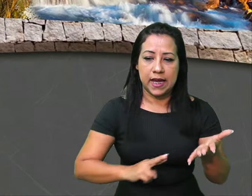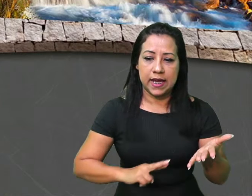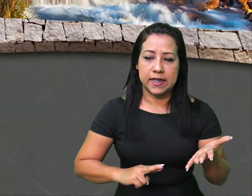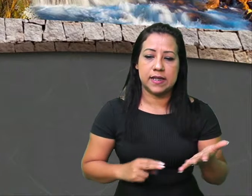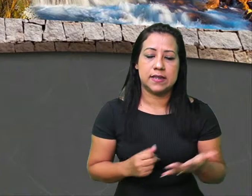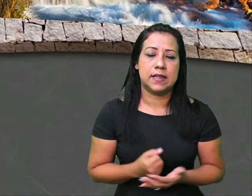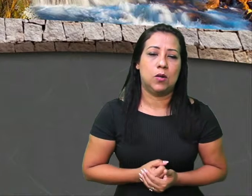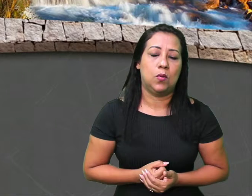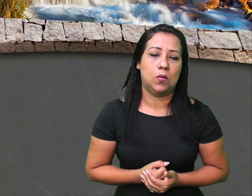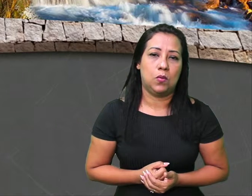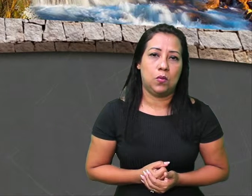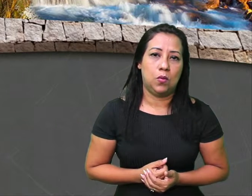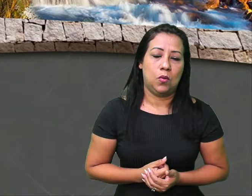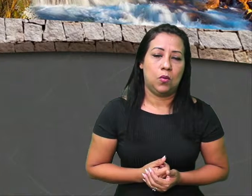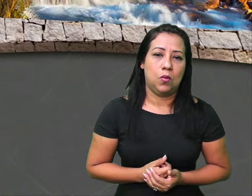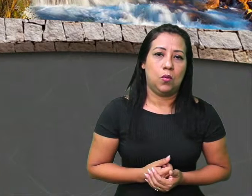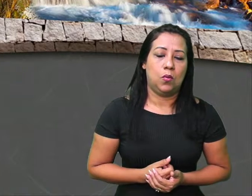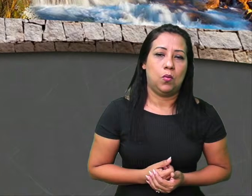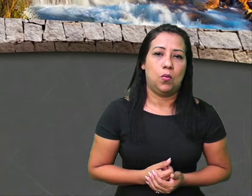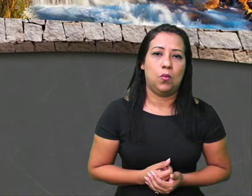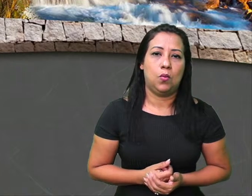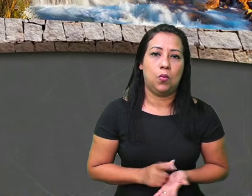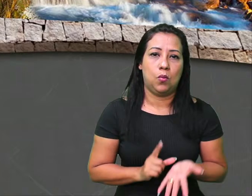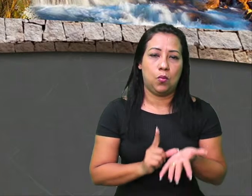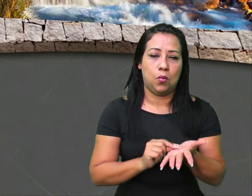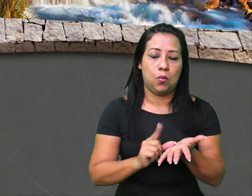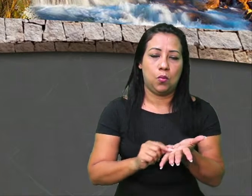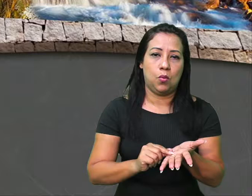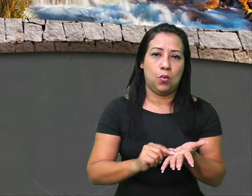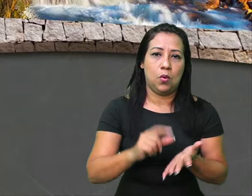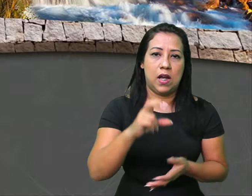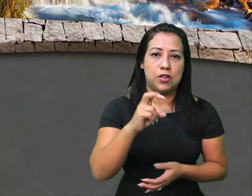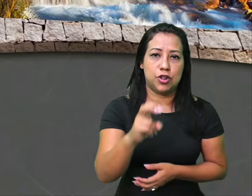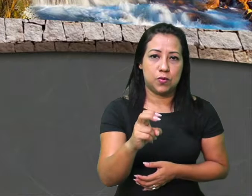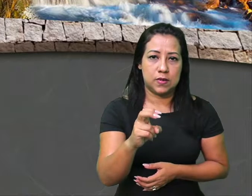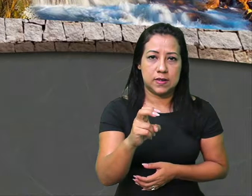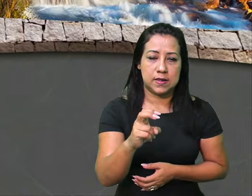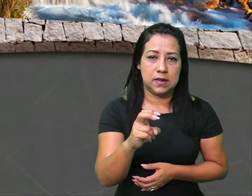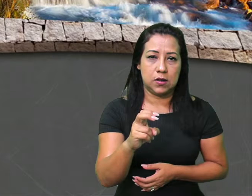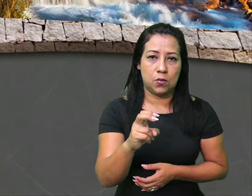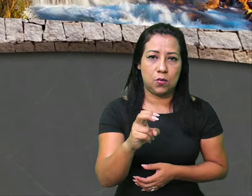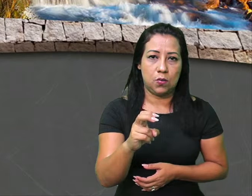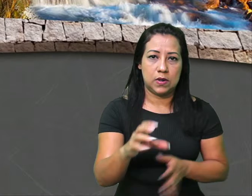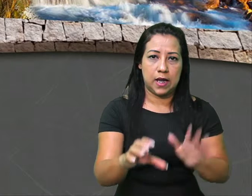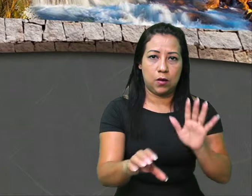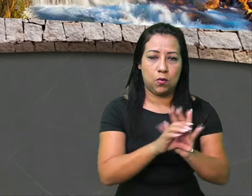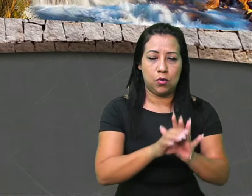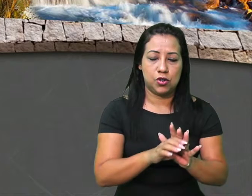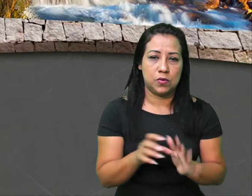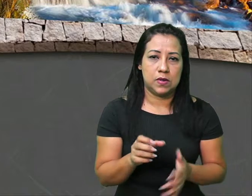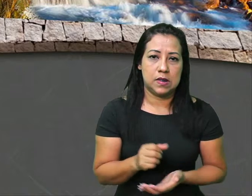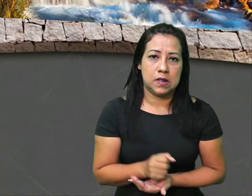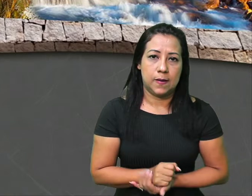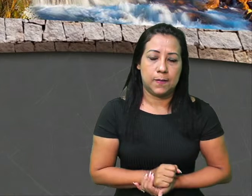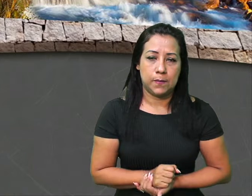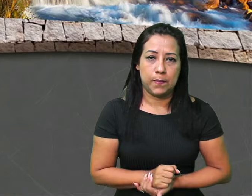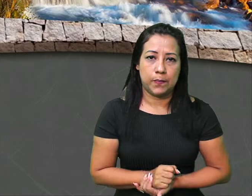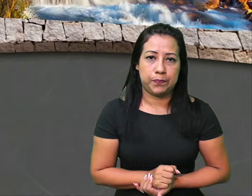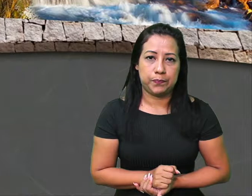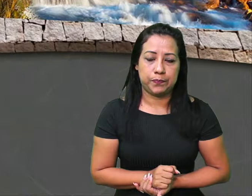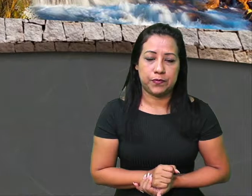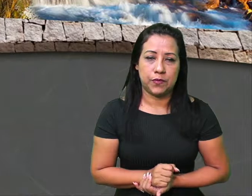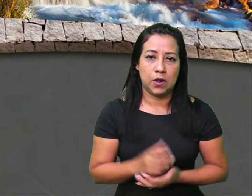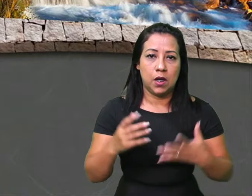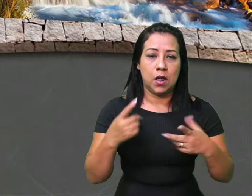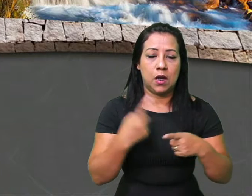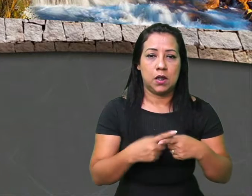da Constituição, que é o nome da Constituição de 88 é Constituição Cidadã. Todo mundo tem direito lá